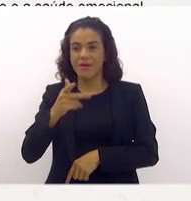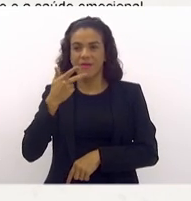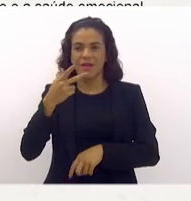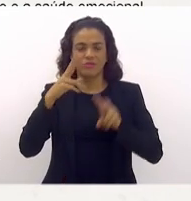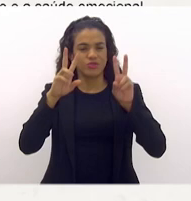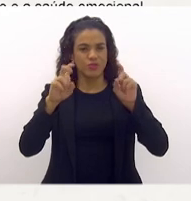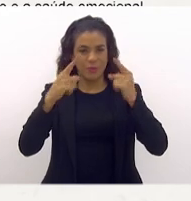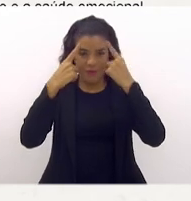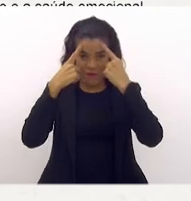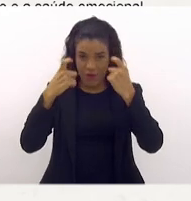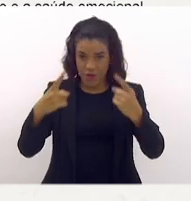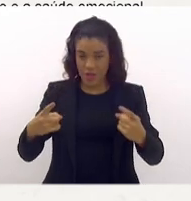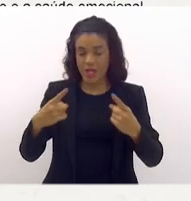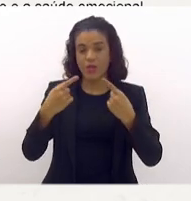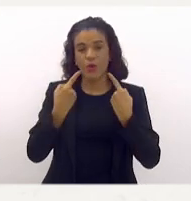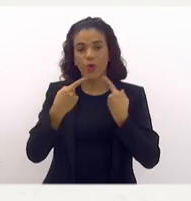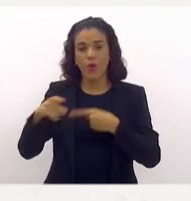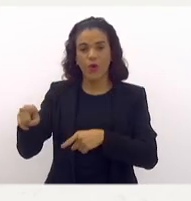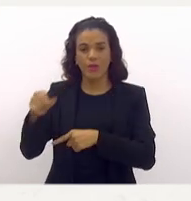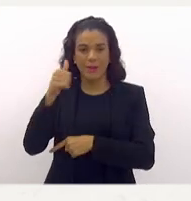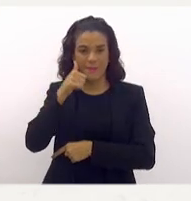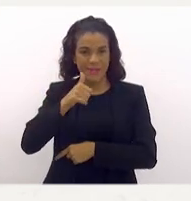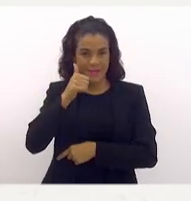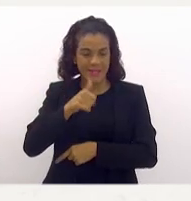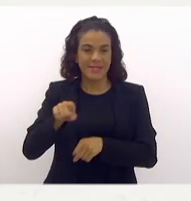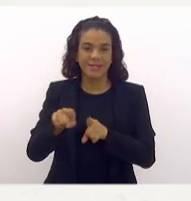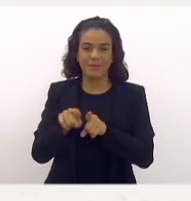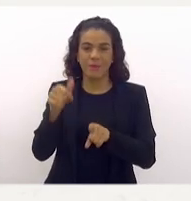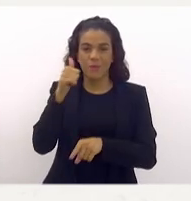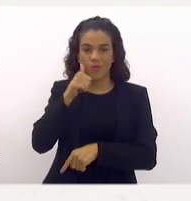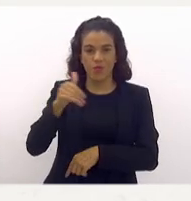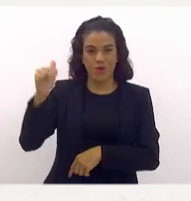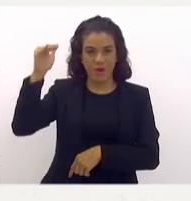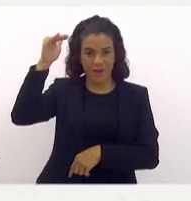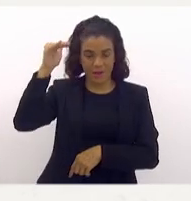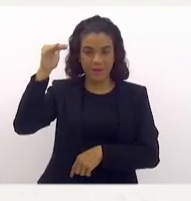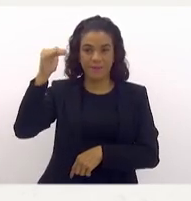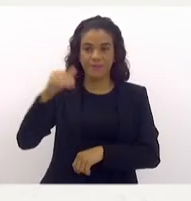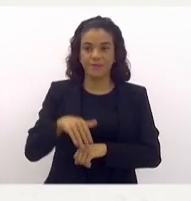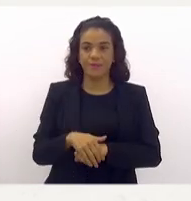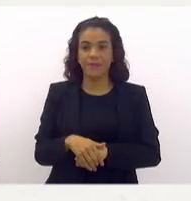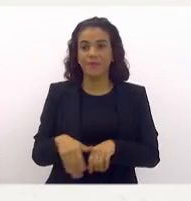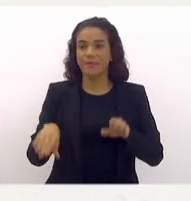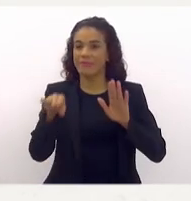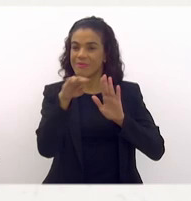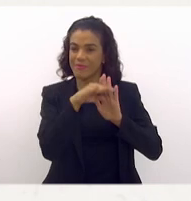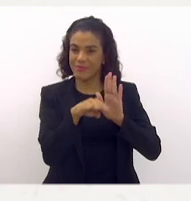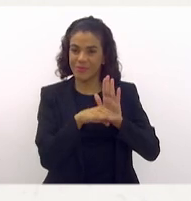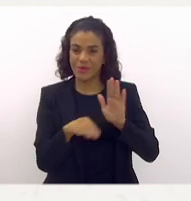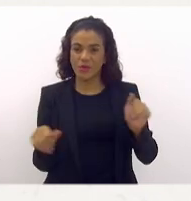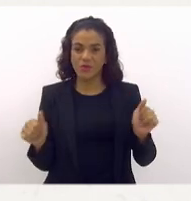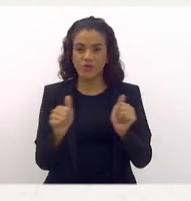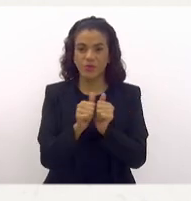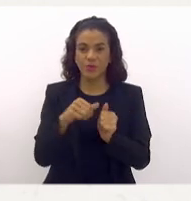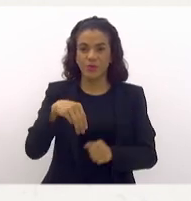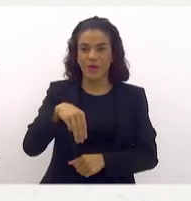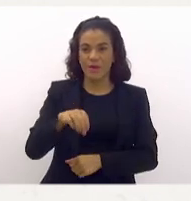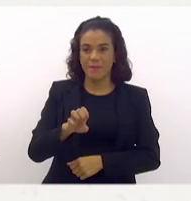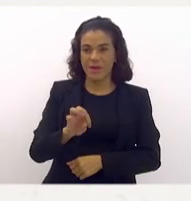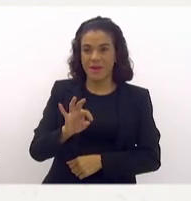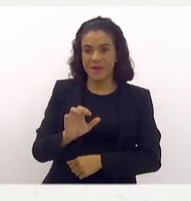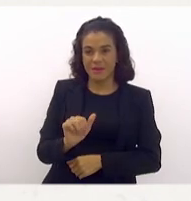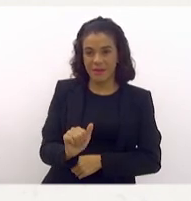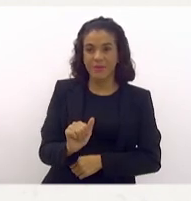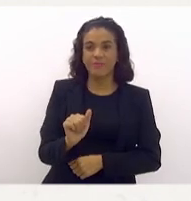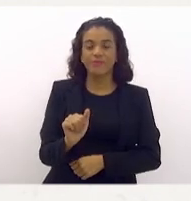violência contra meninas e mulheres na internet. Um conteúdo que a gente também lançou junto com a Meta para falar